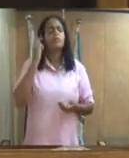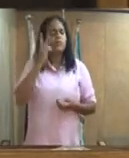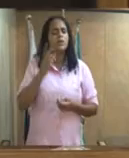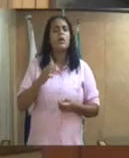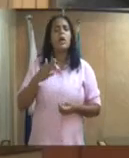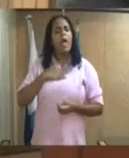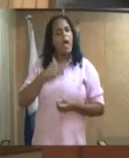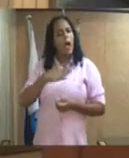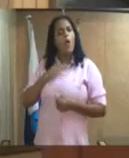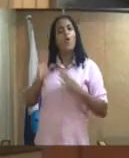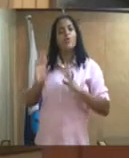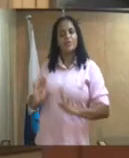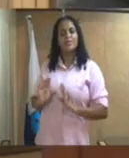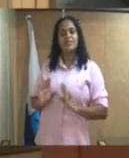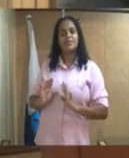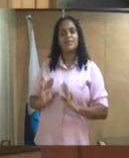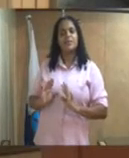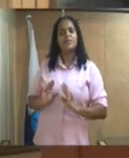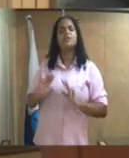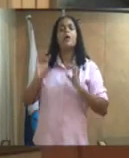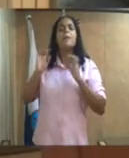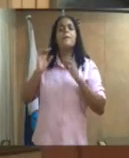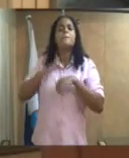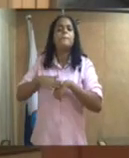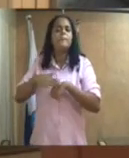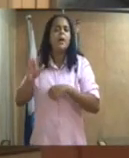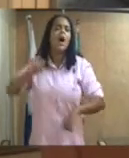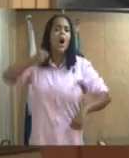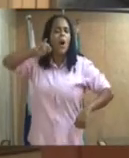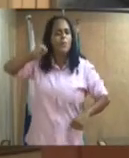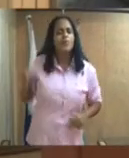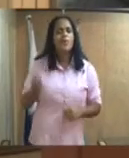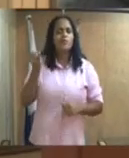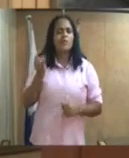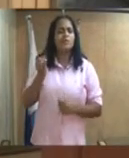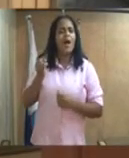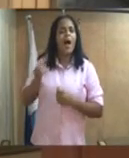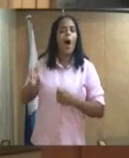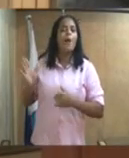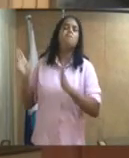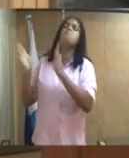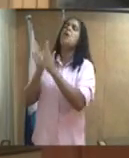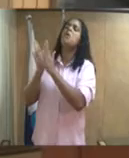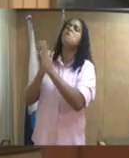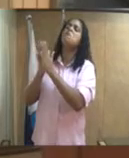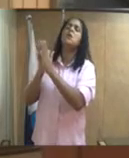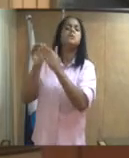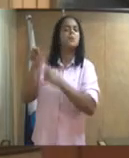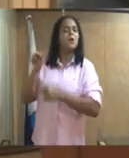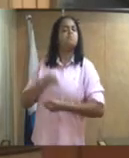eu não desejo pedir a parte, mas aproveito para parabenizar com Vossa Excelência pelo seu